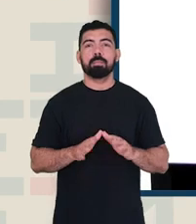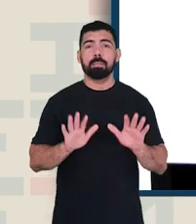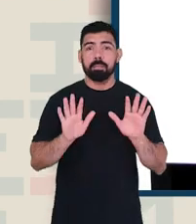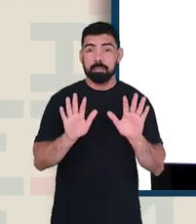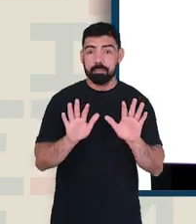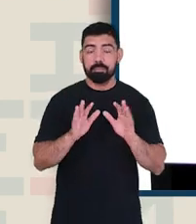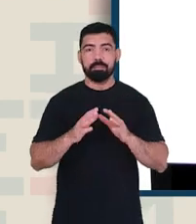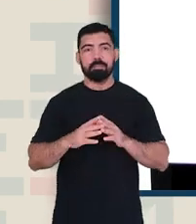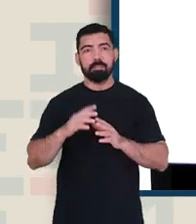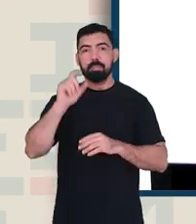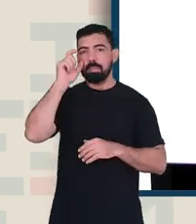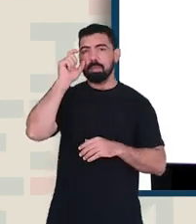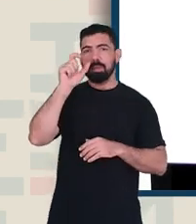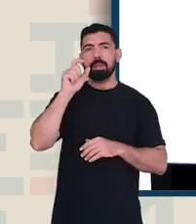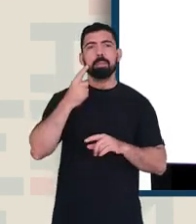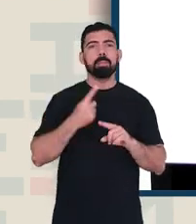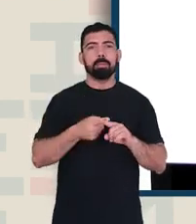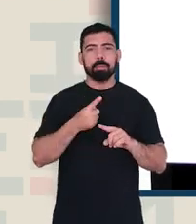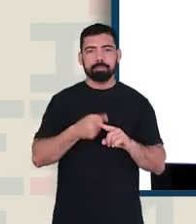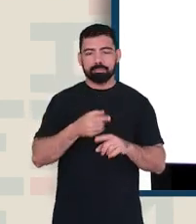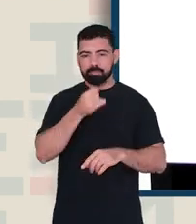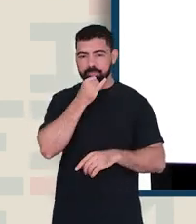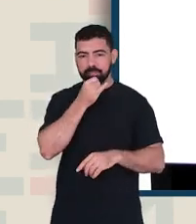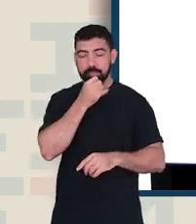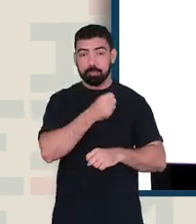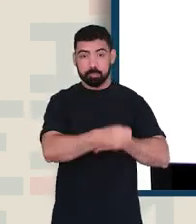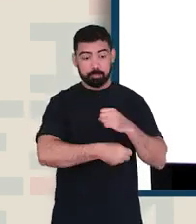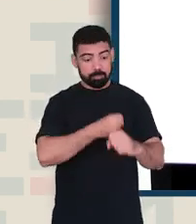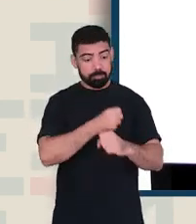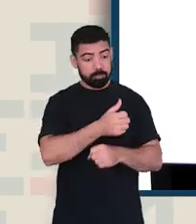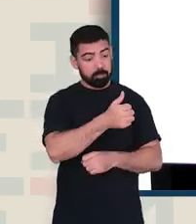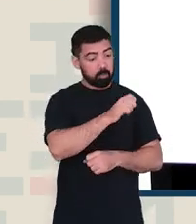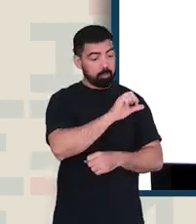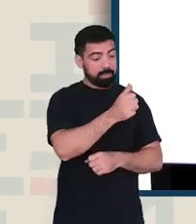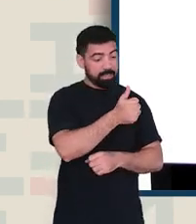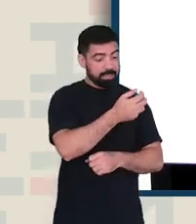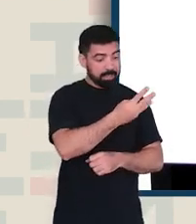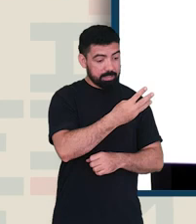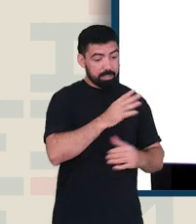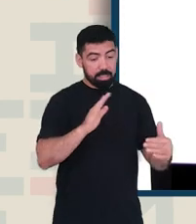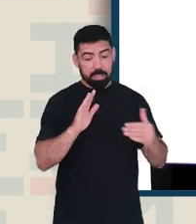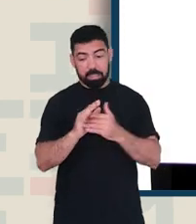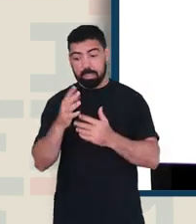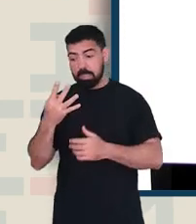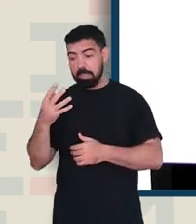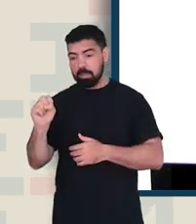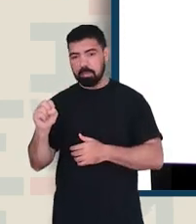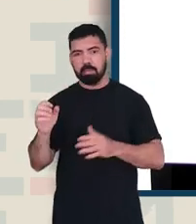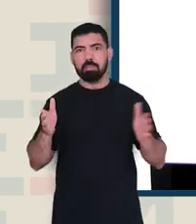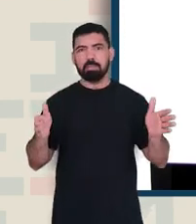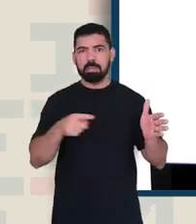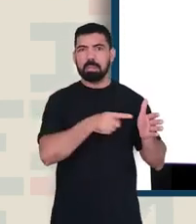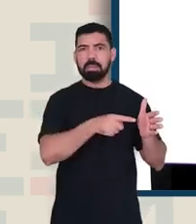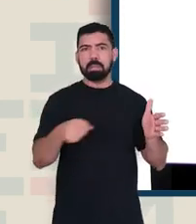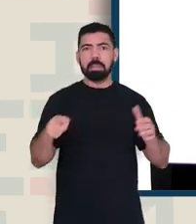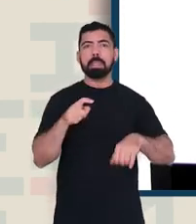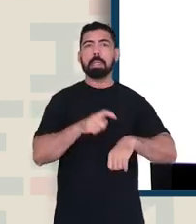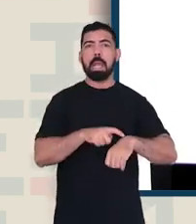Agora, é interessante notar que de 1913 para 1948 passou um